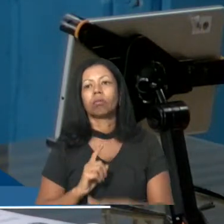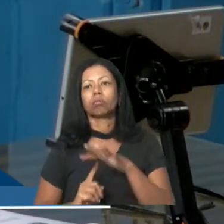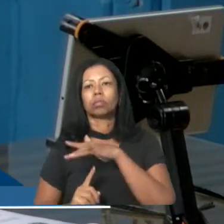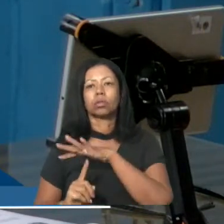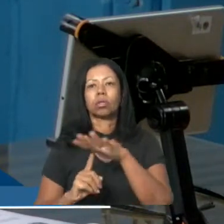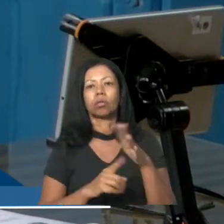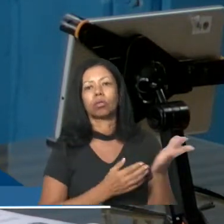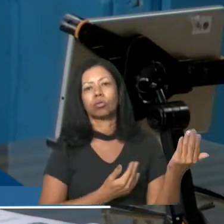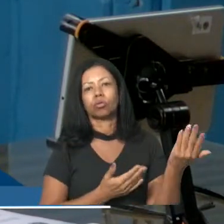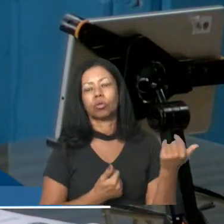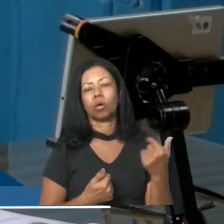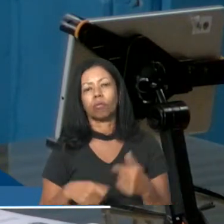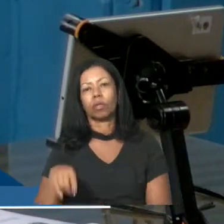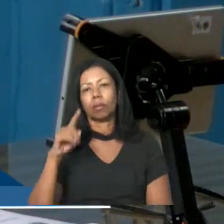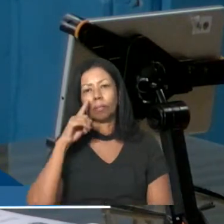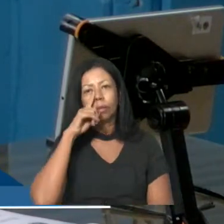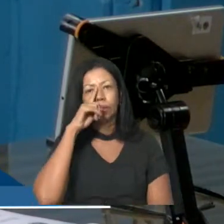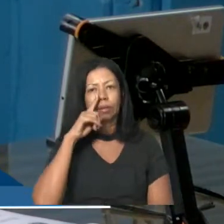Adolescentes correndo risco.